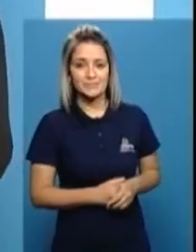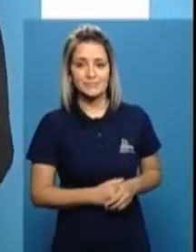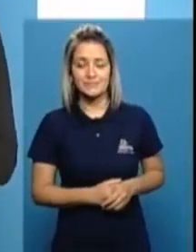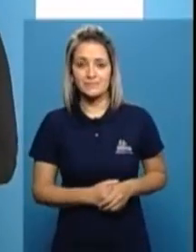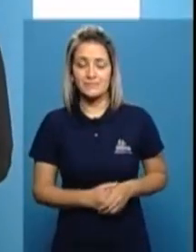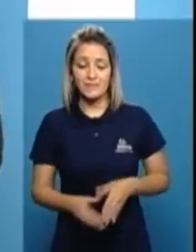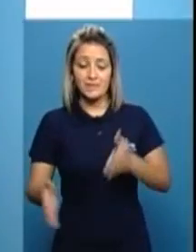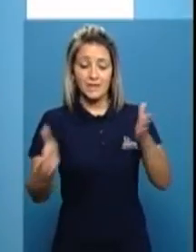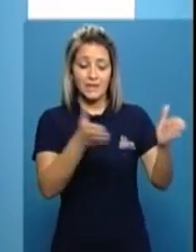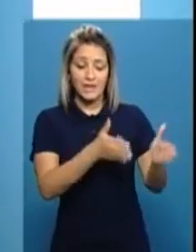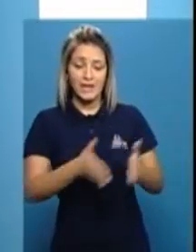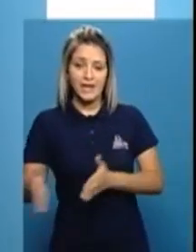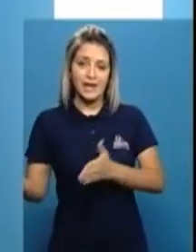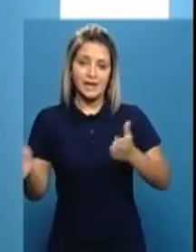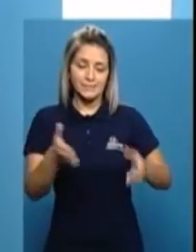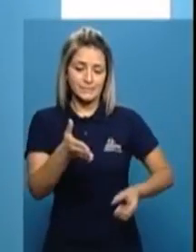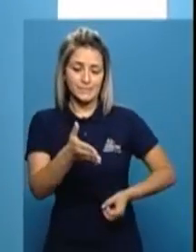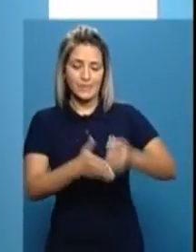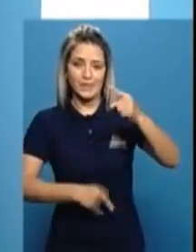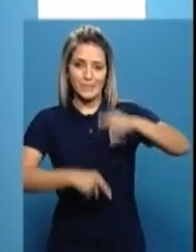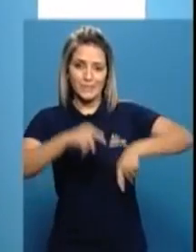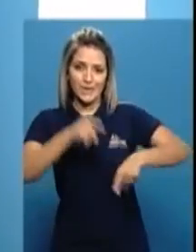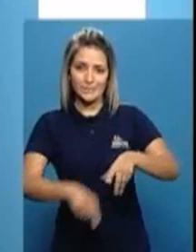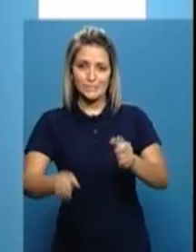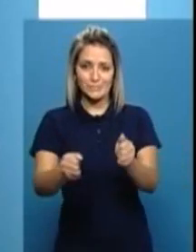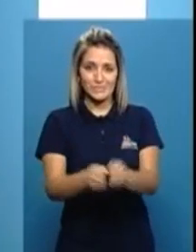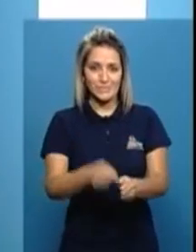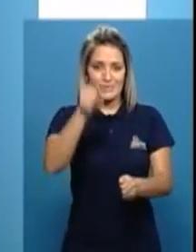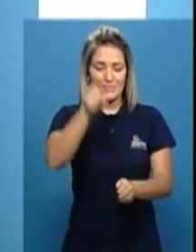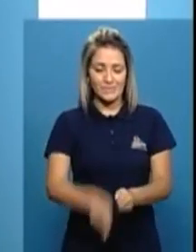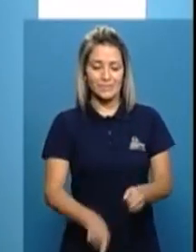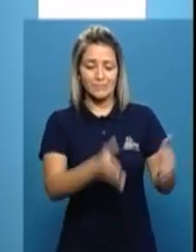A produção em massa tem como característica